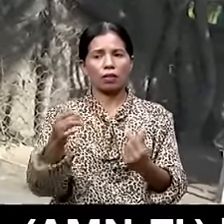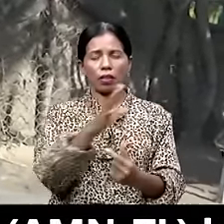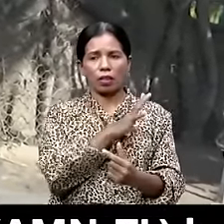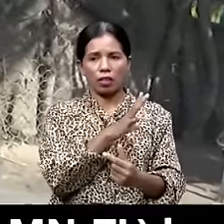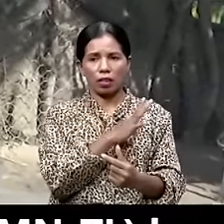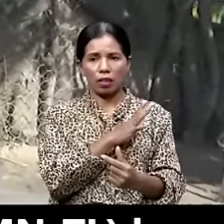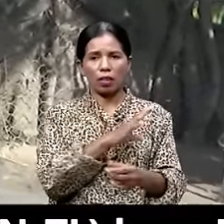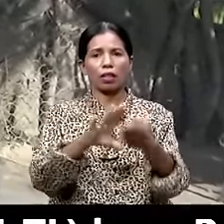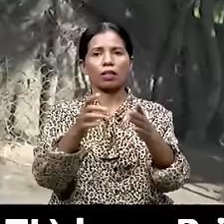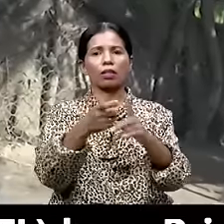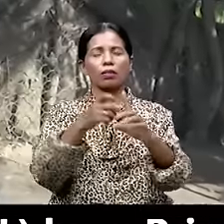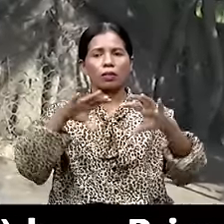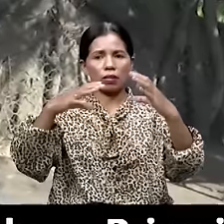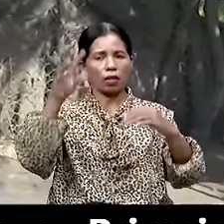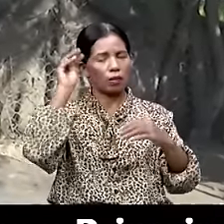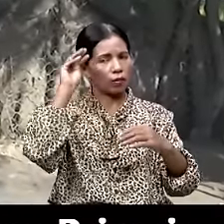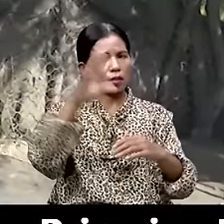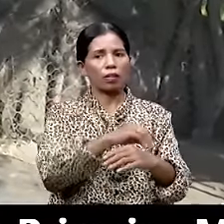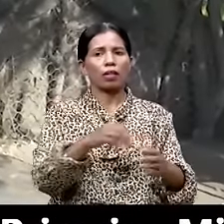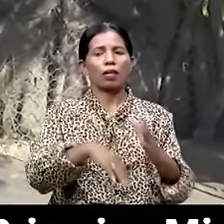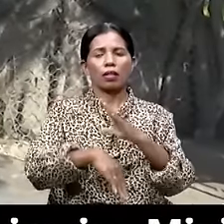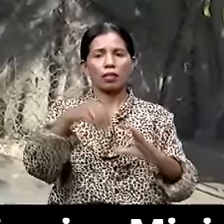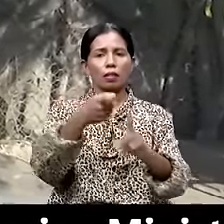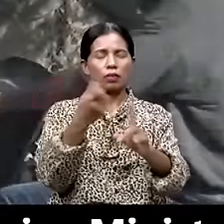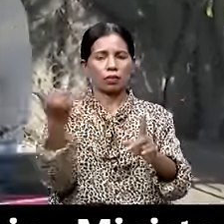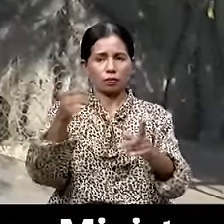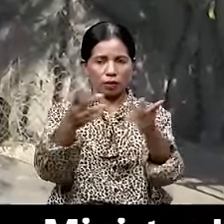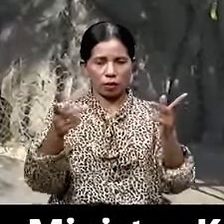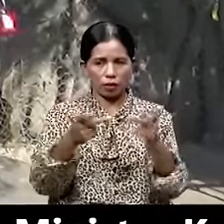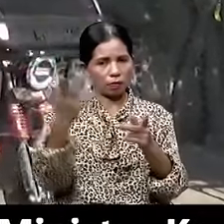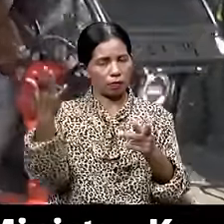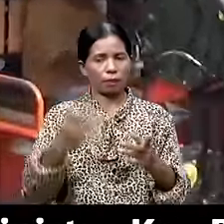pedido si konselo ministro antes asai sira usi fatin refere. Abraham Amaral, ZMN.